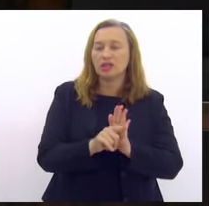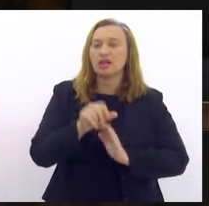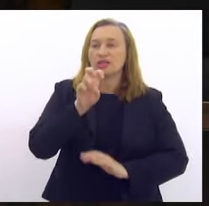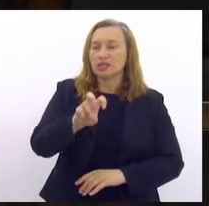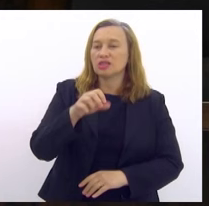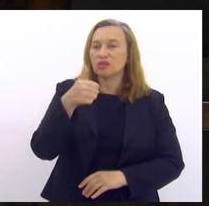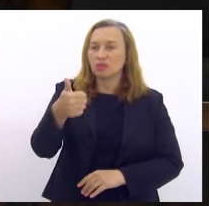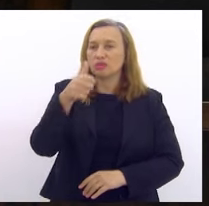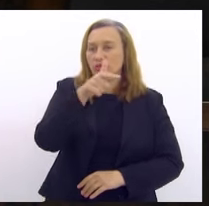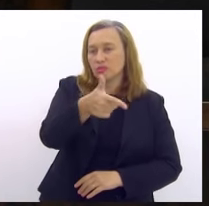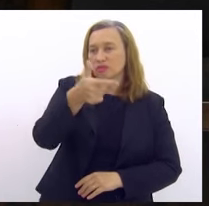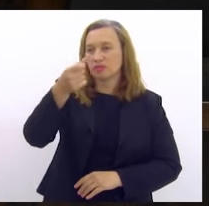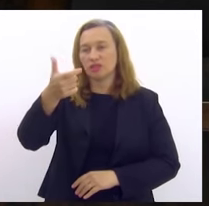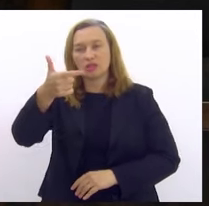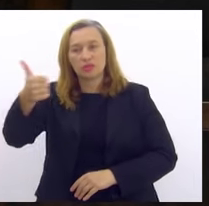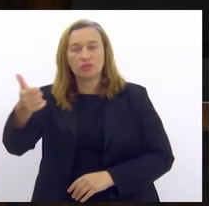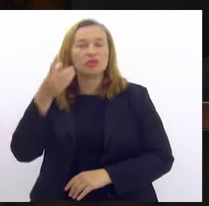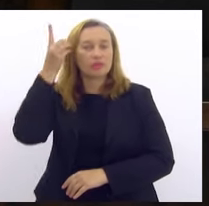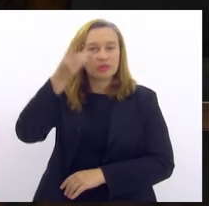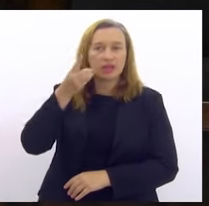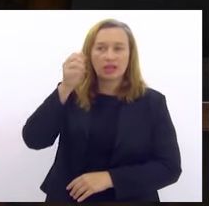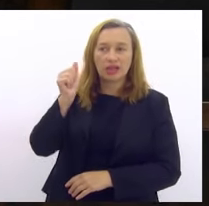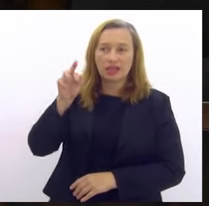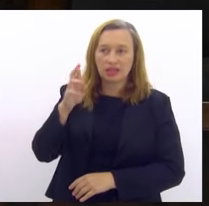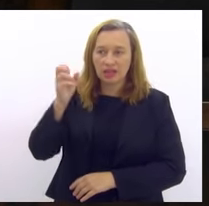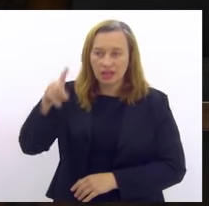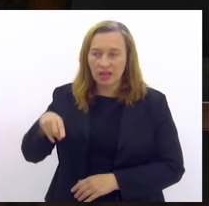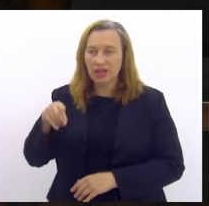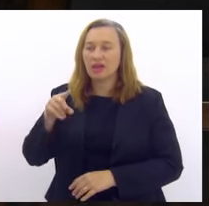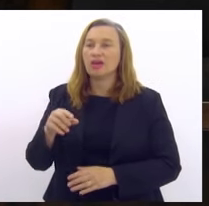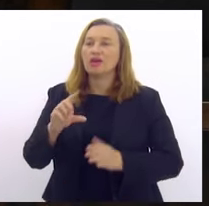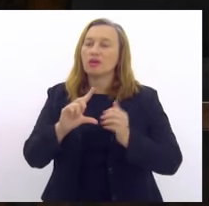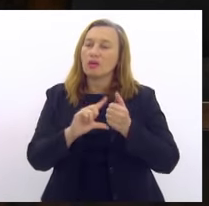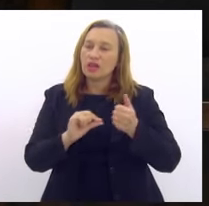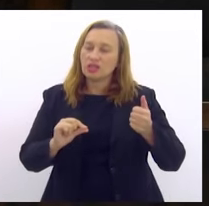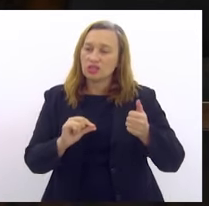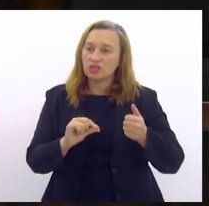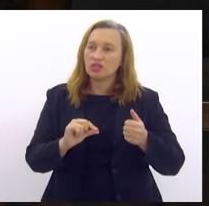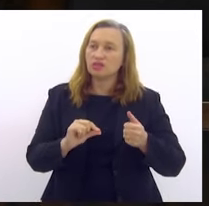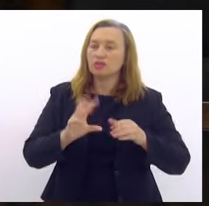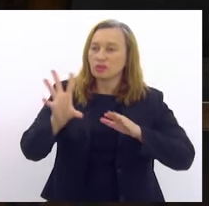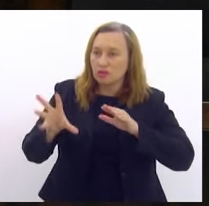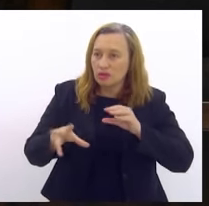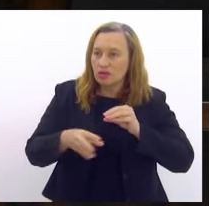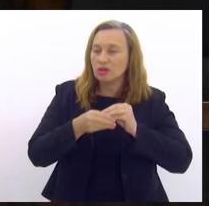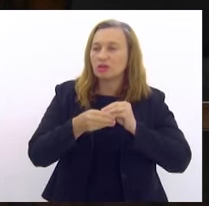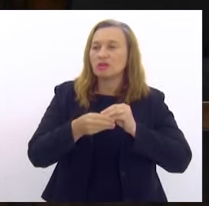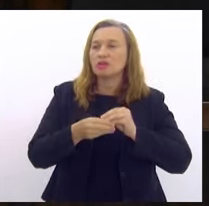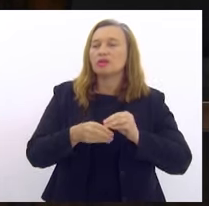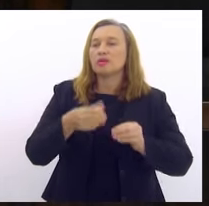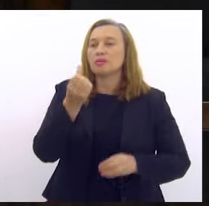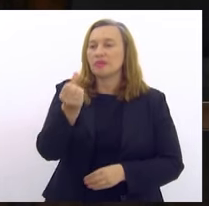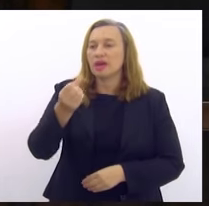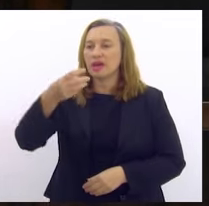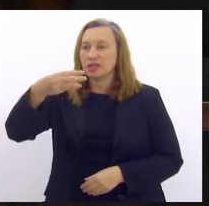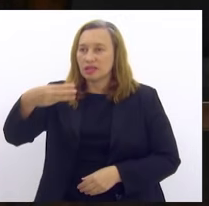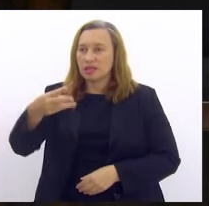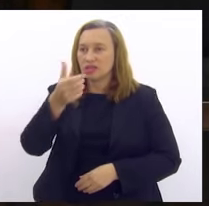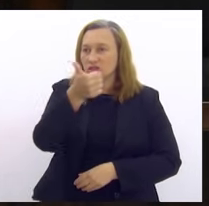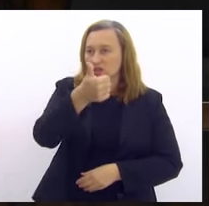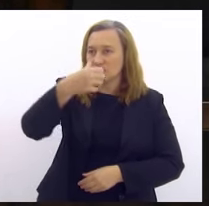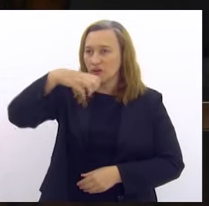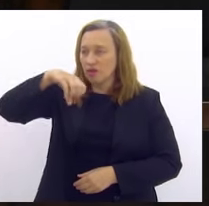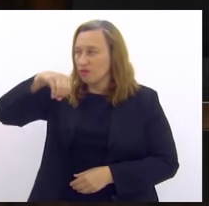5.1 de 2021, de autoria do deputado André Correia, que acrescenta o artigo à lei complementar de número 63 de 90, que